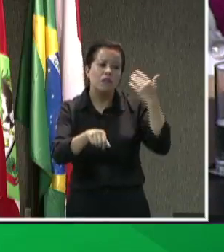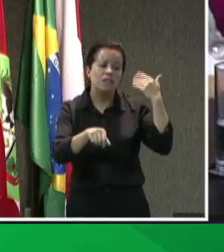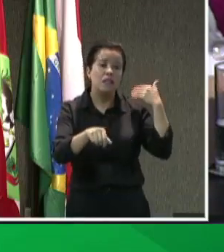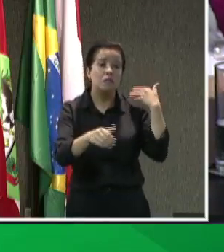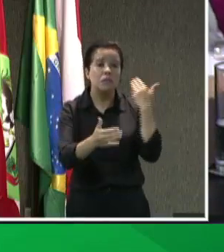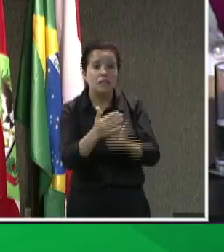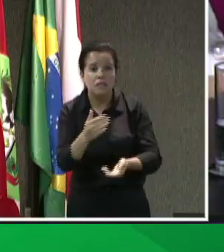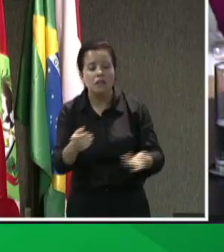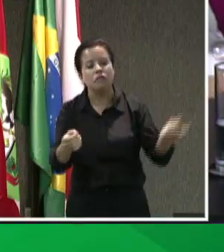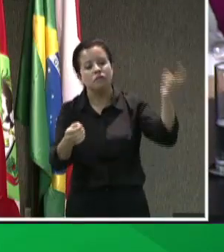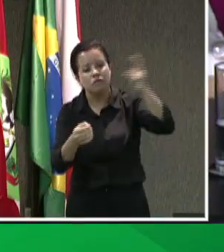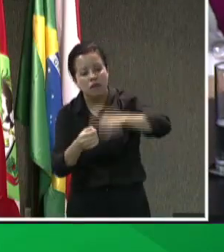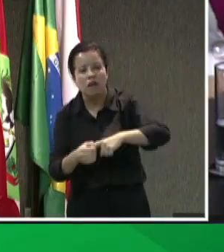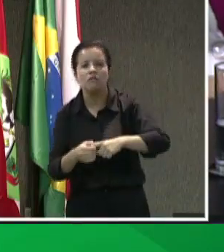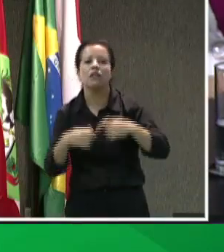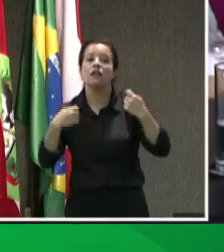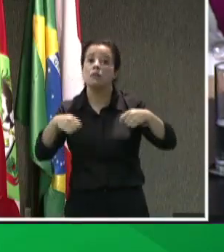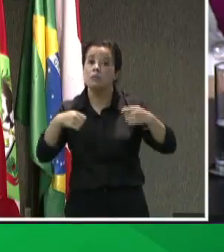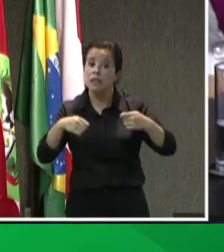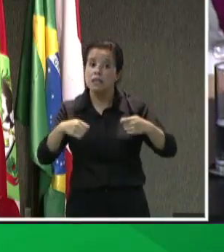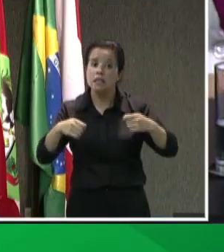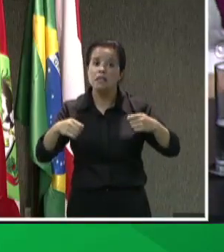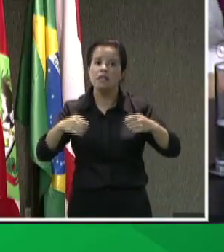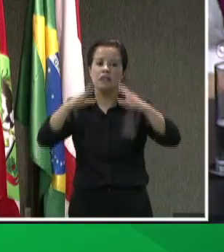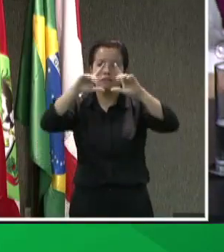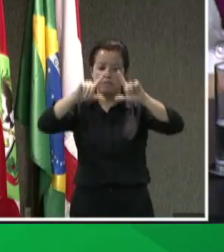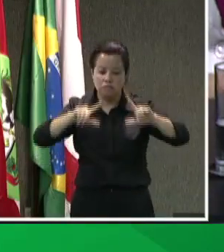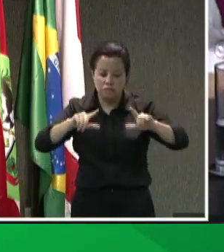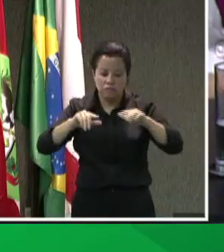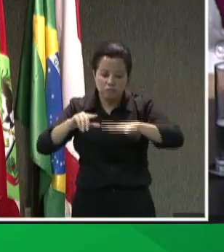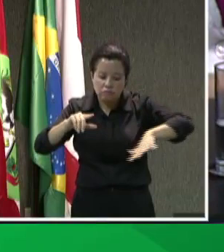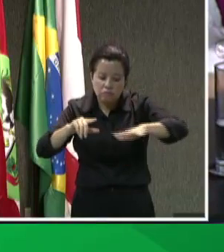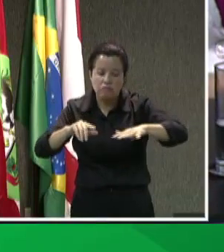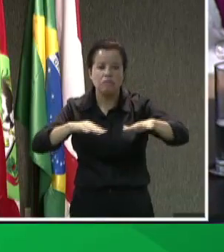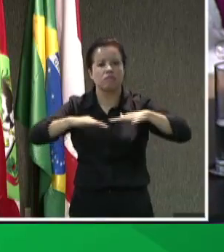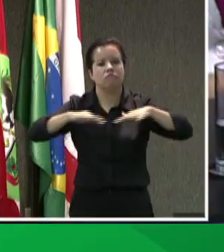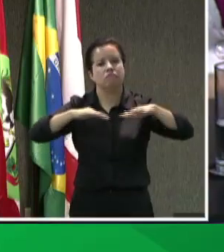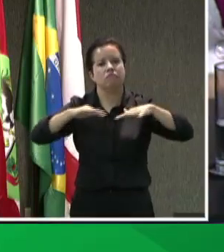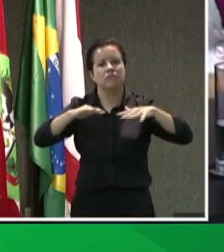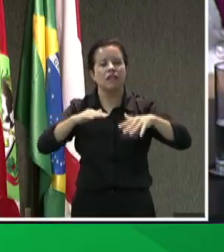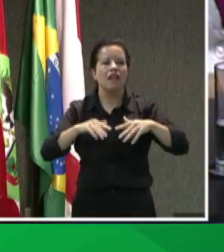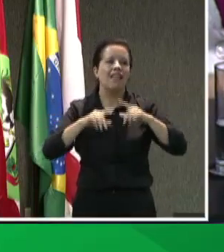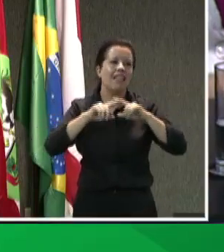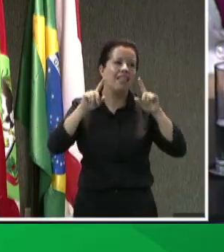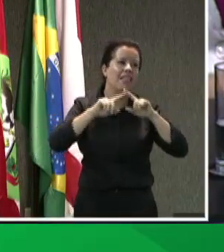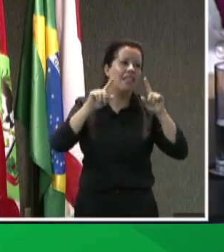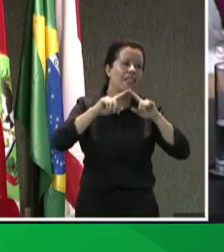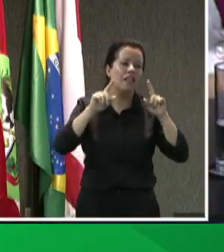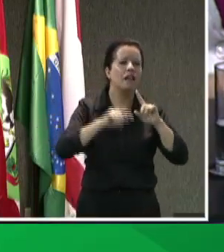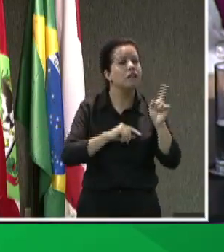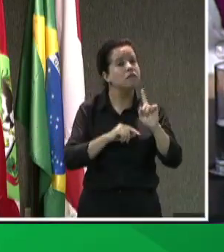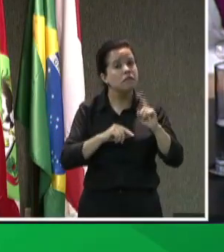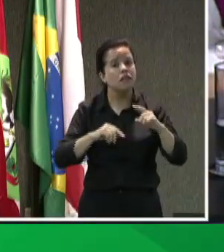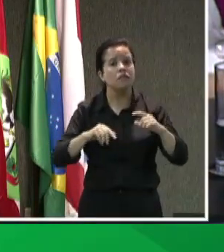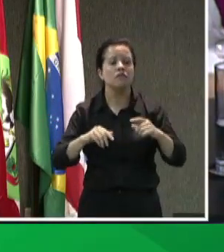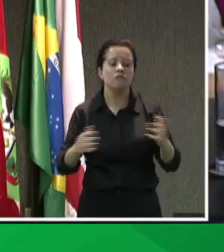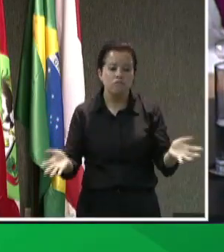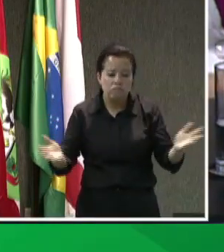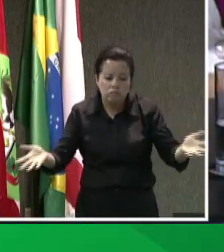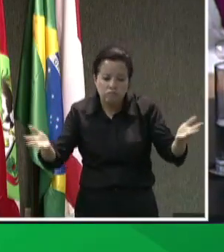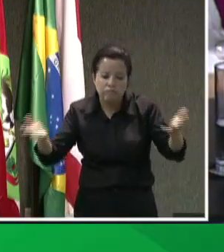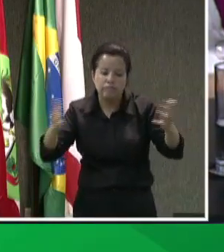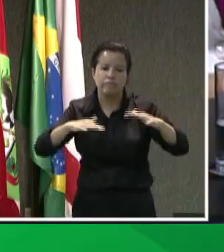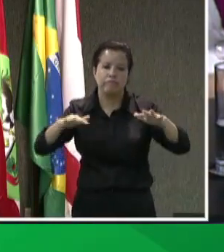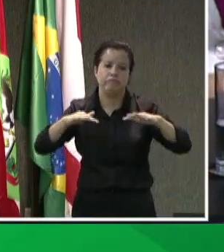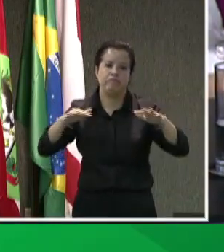voltadas às minorias e a essa base da pirâmide. Está na hora. Não dá mais para ficar a gente só reclamando, e está na hora de sacudir essa base da